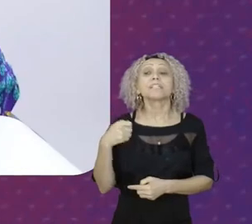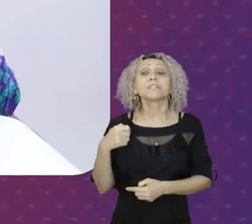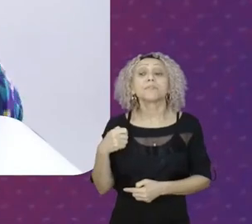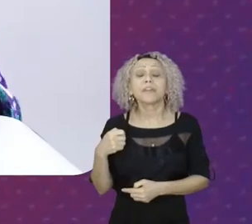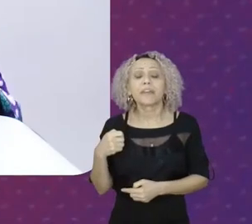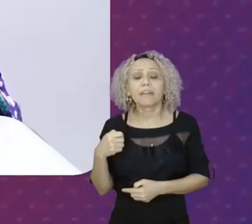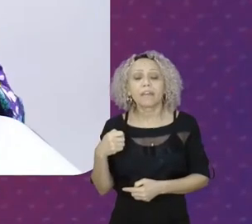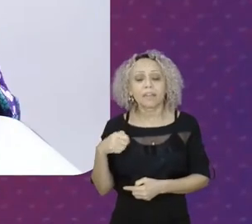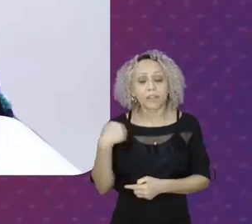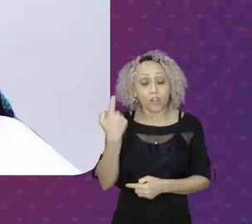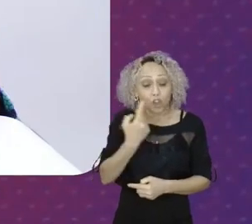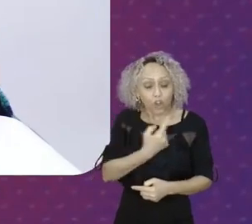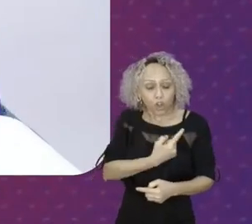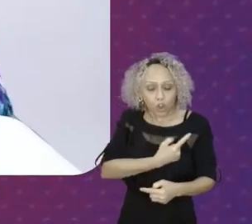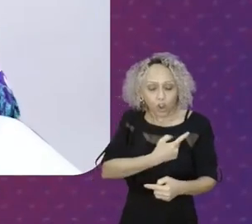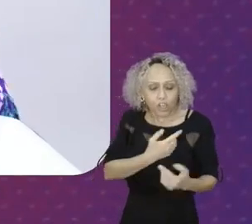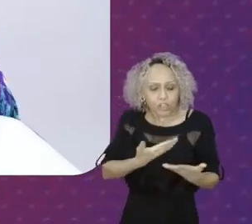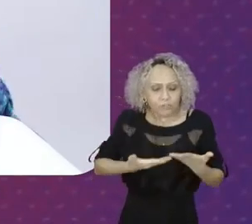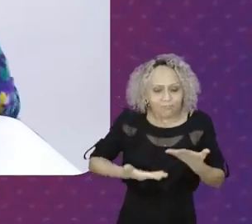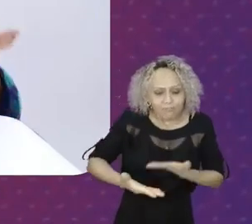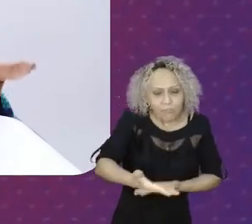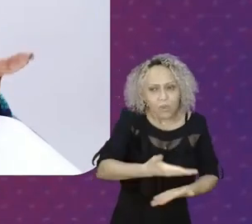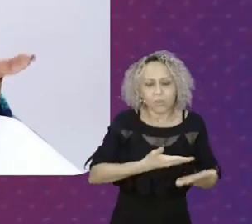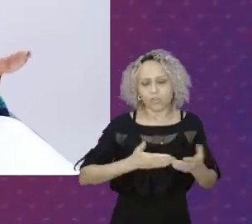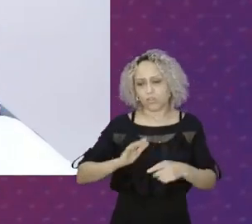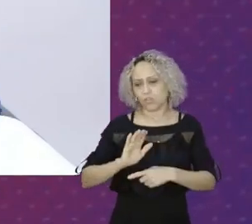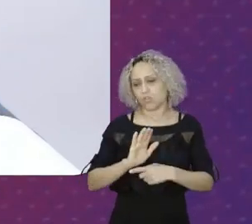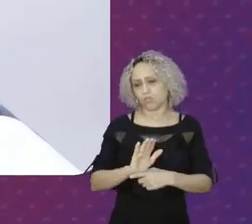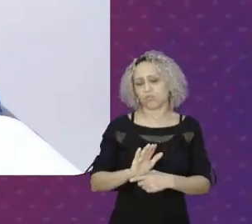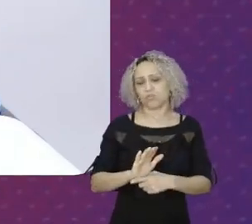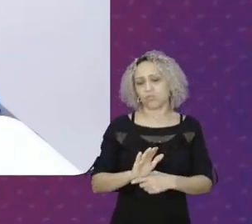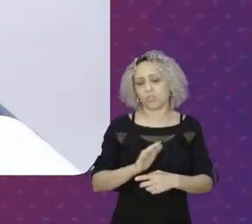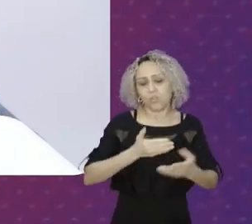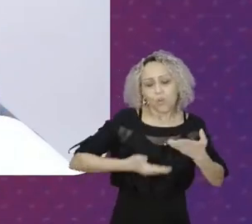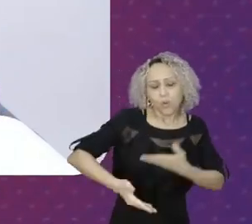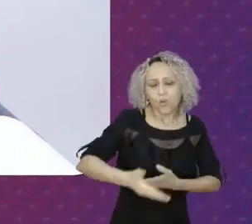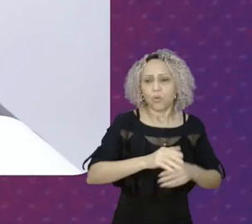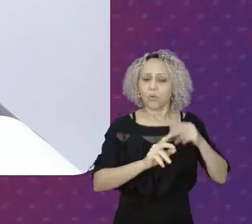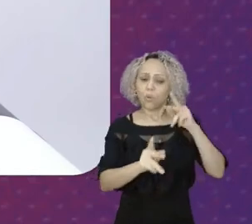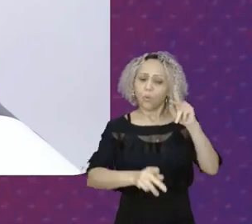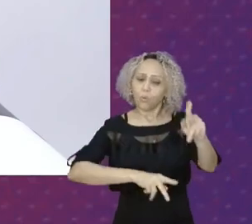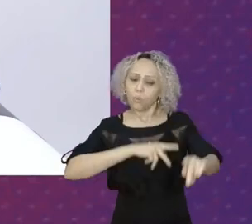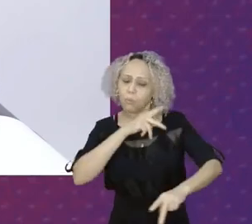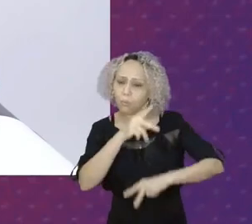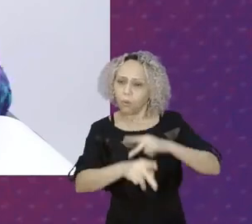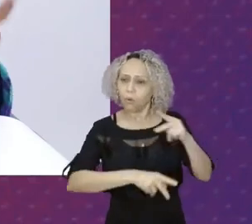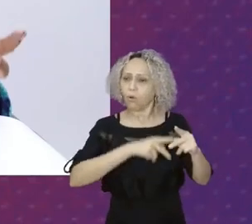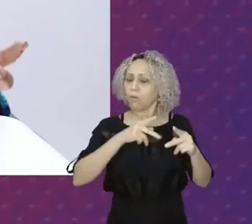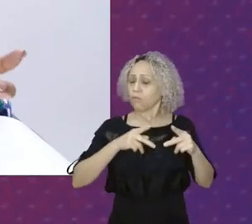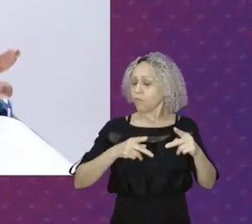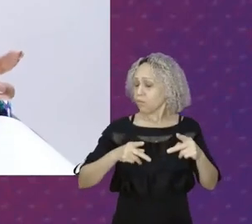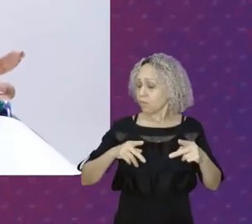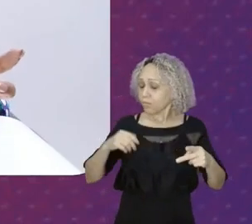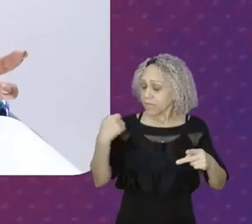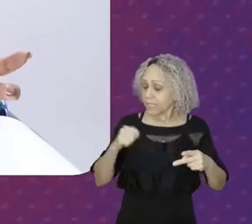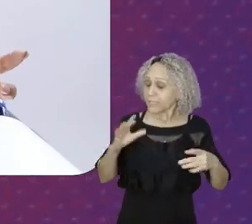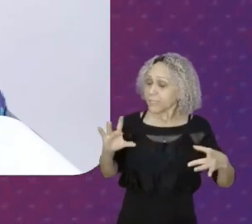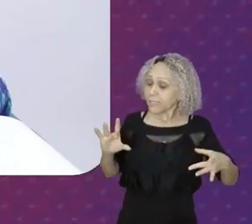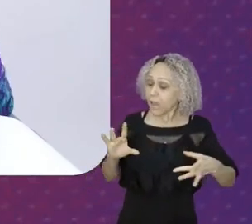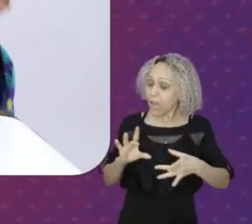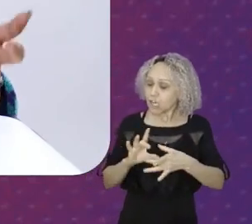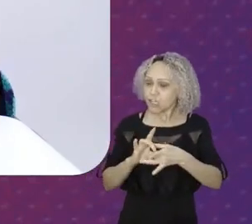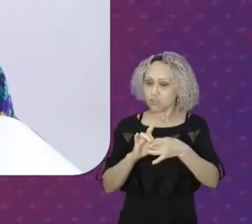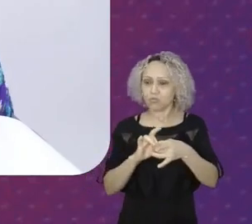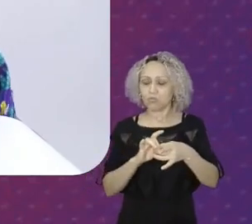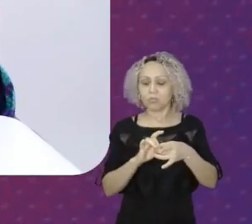iniciativas, valoriza as iniciativas, por mais pequenas que elas sejam, porque quando esse país é tão